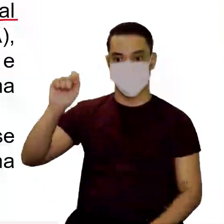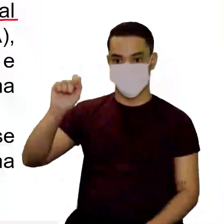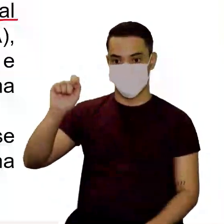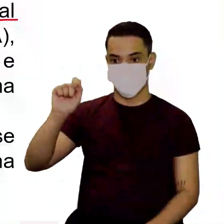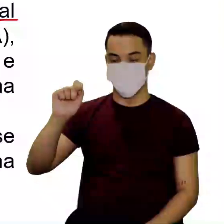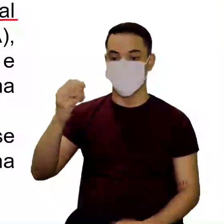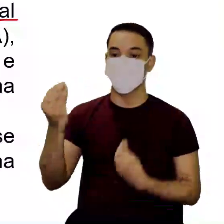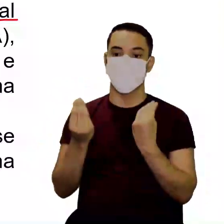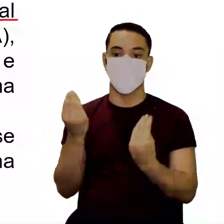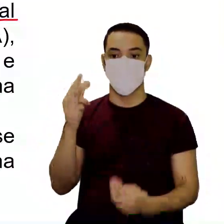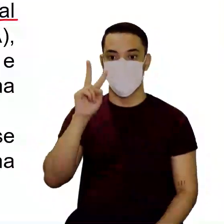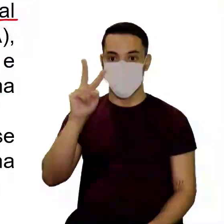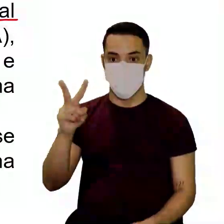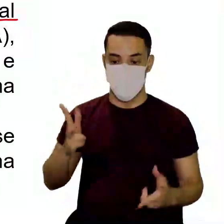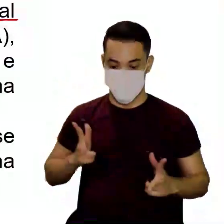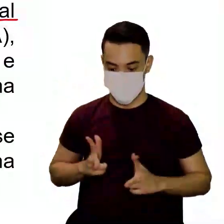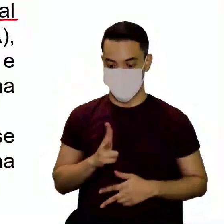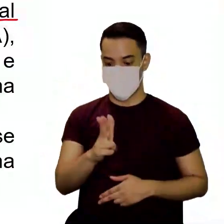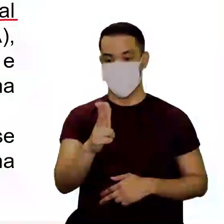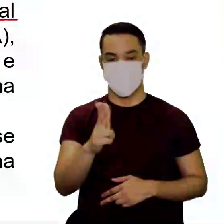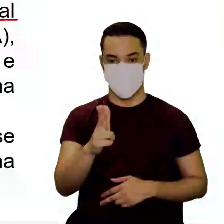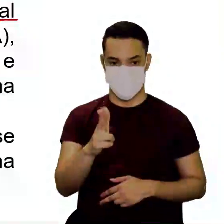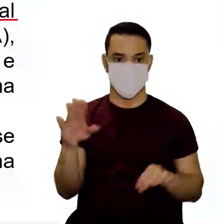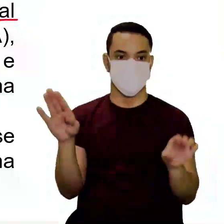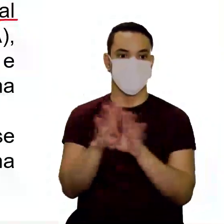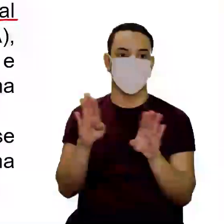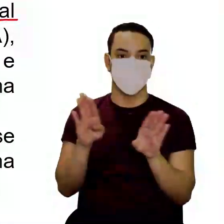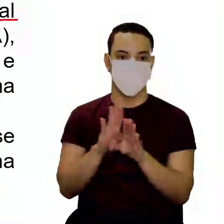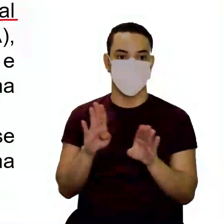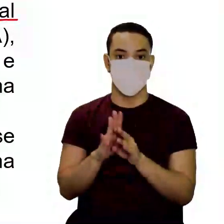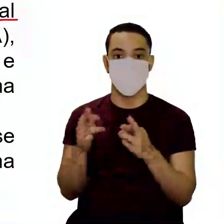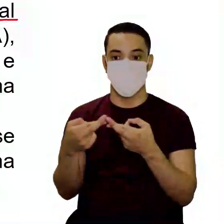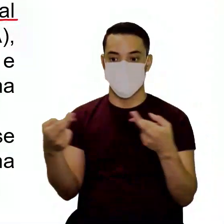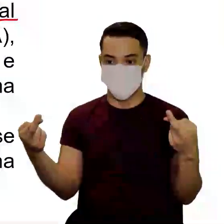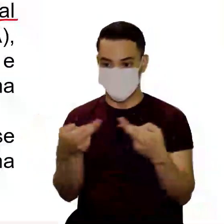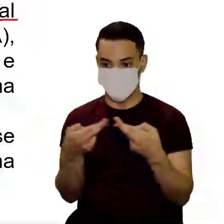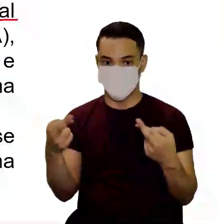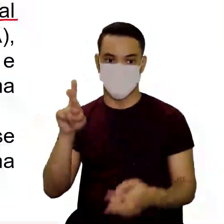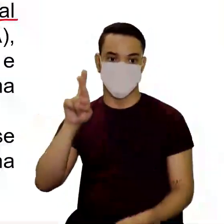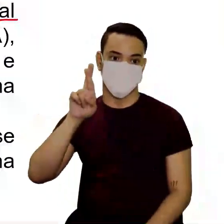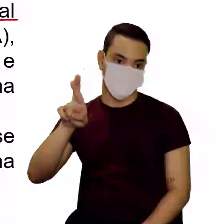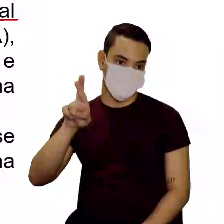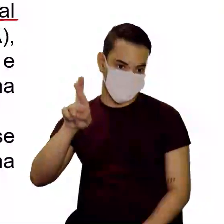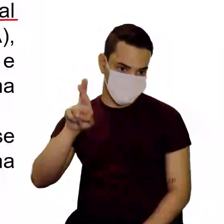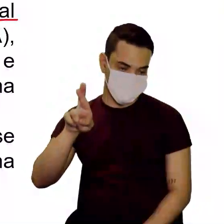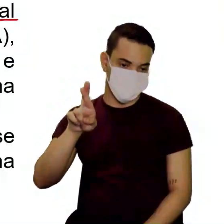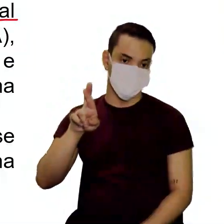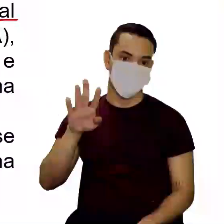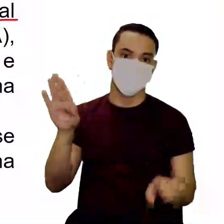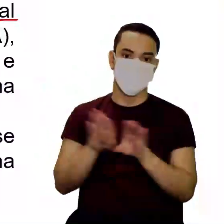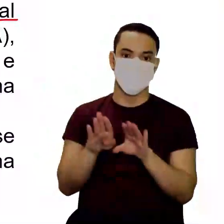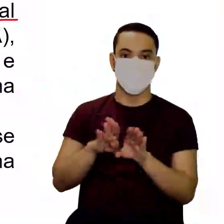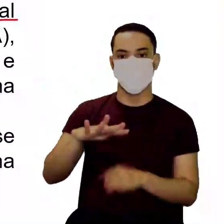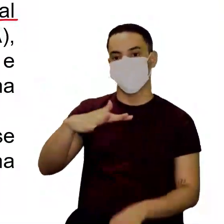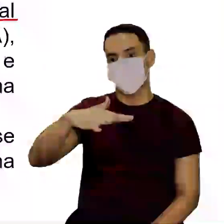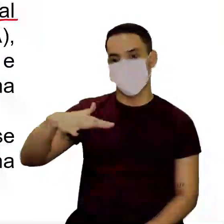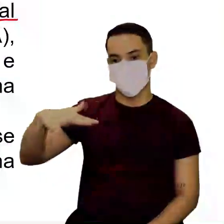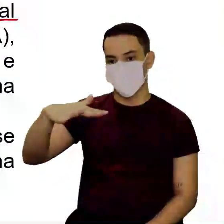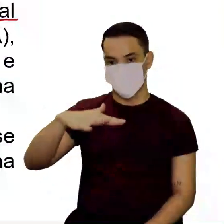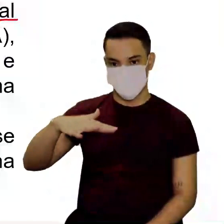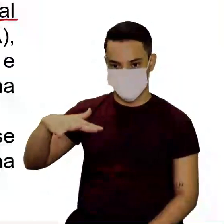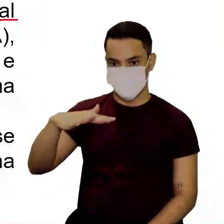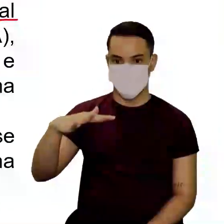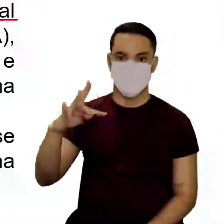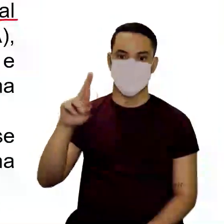Como se você estivesse vendo o fio cortado. A resistência R e área da seção transversal